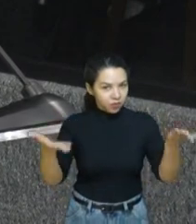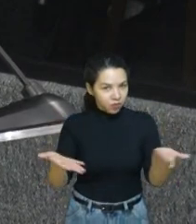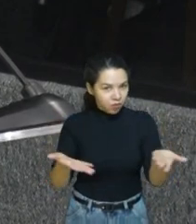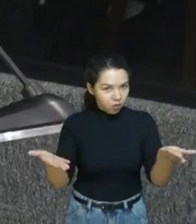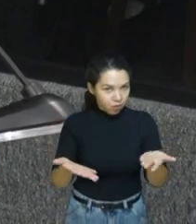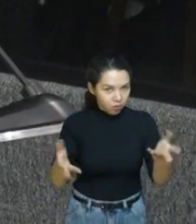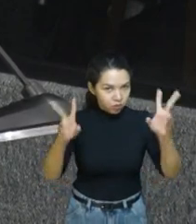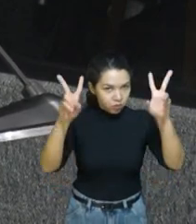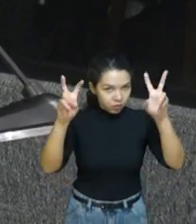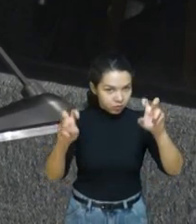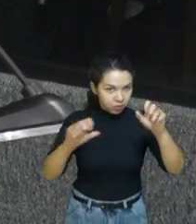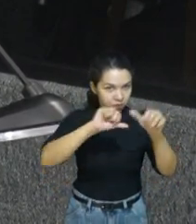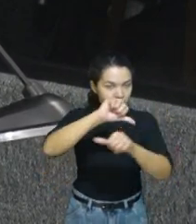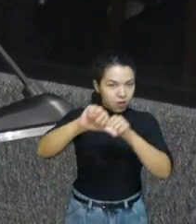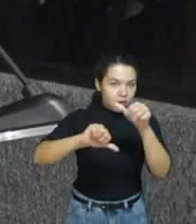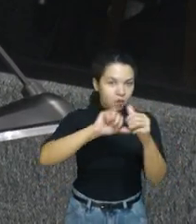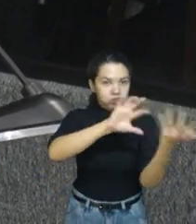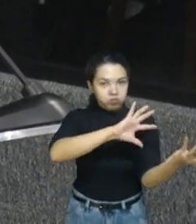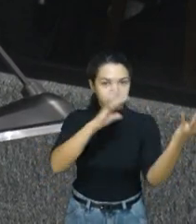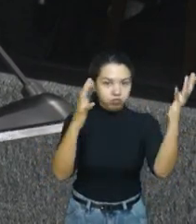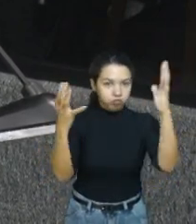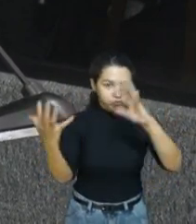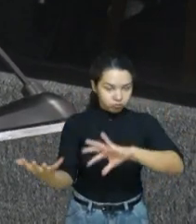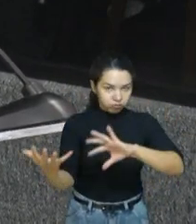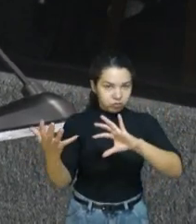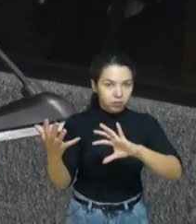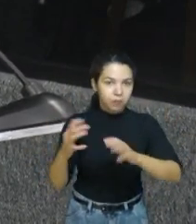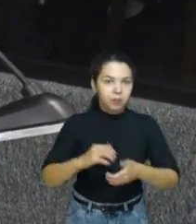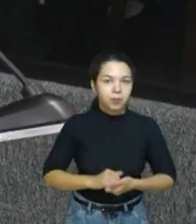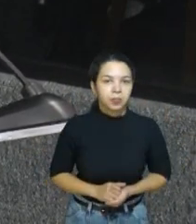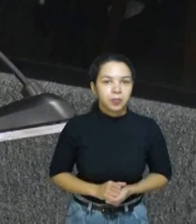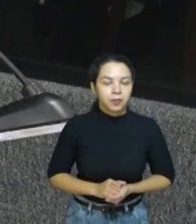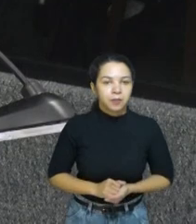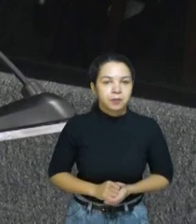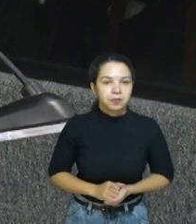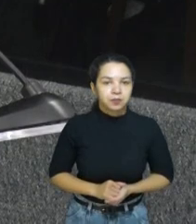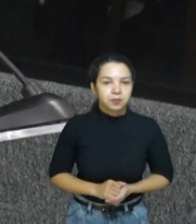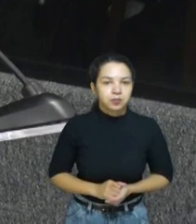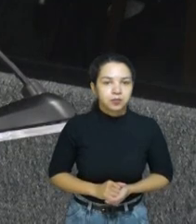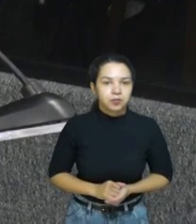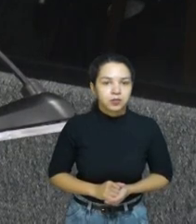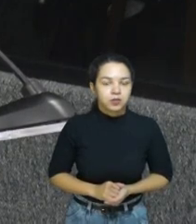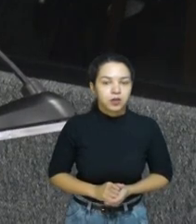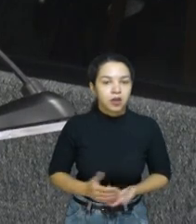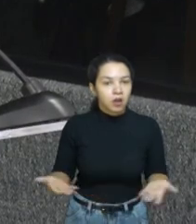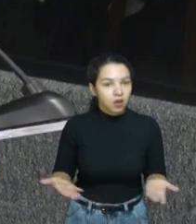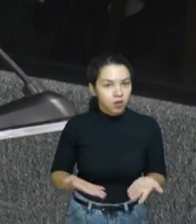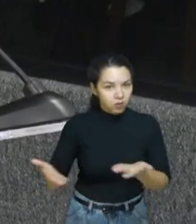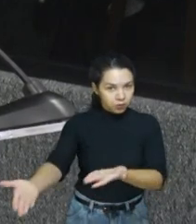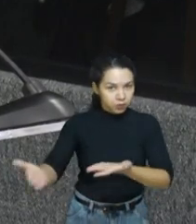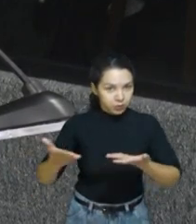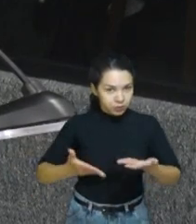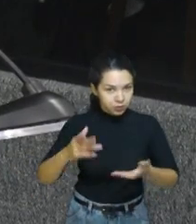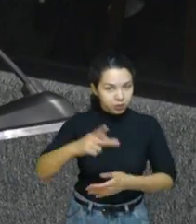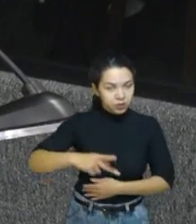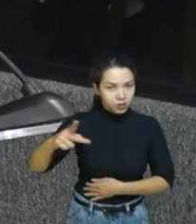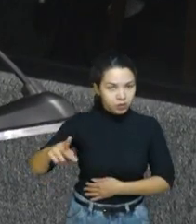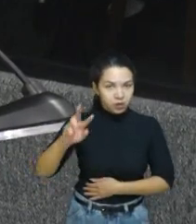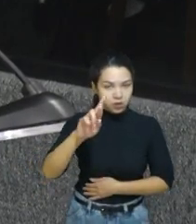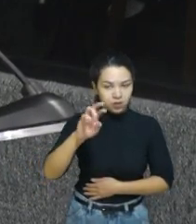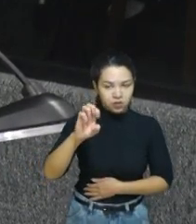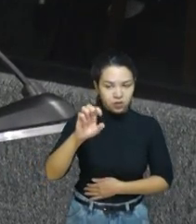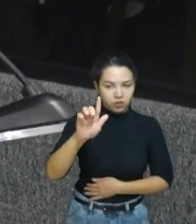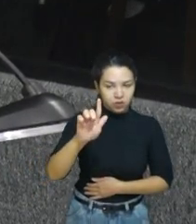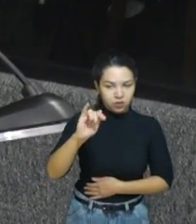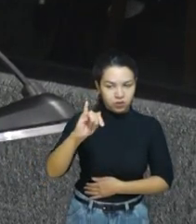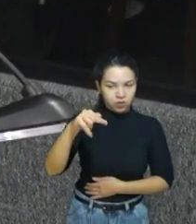dos eventos extremos no contexto das mudanças climáticas. E agora, com muito prazer, eu convido a professora Regina Rodrigues.